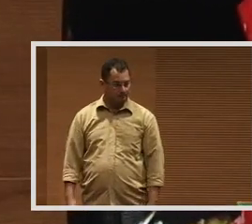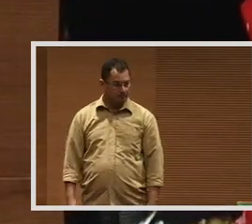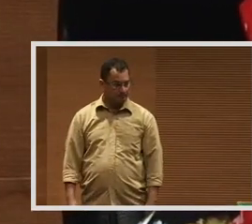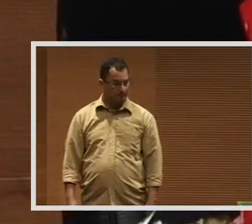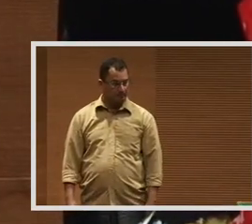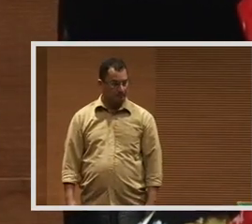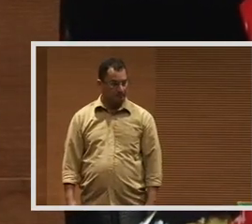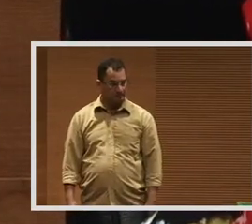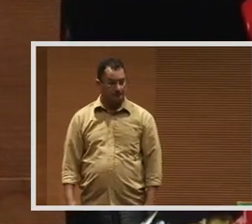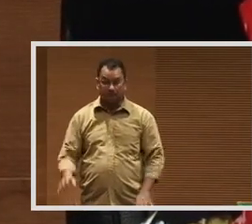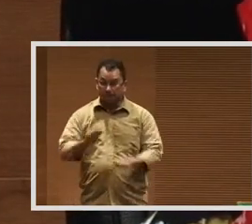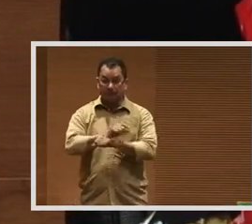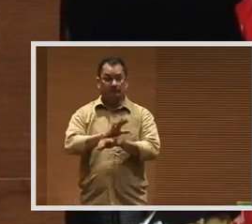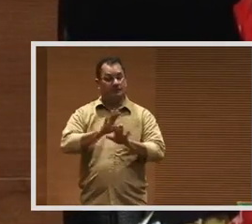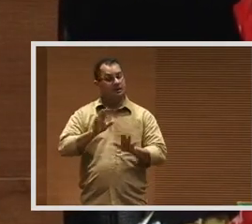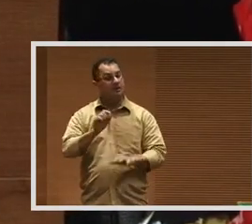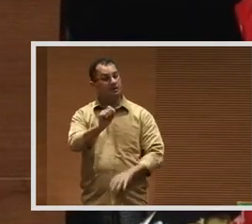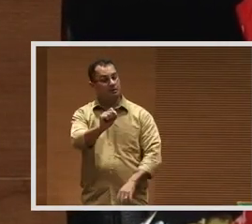contra-hegemônico, tendo claro que...